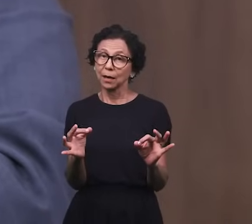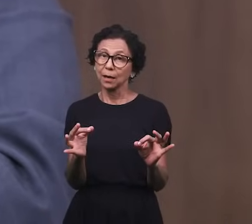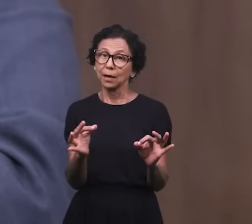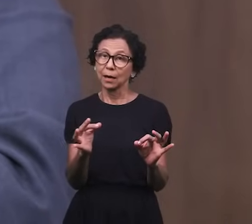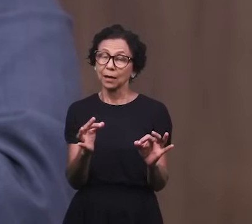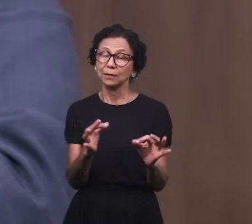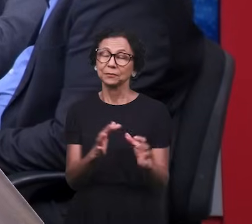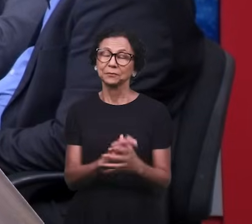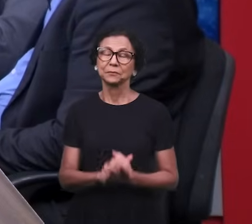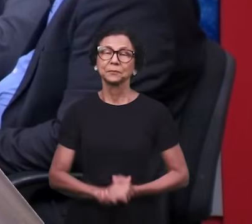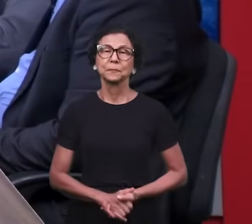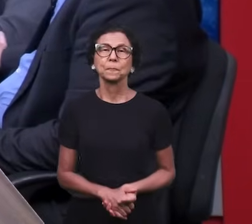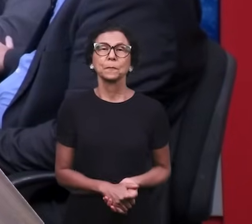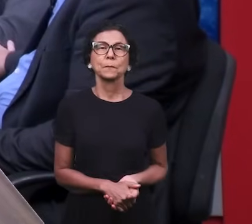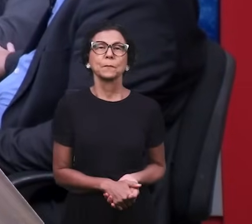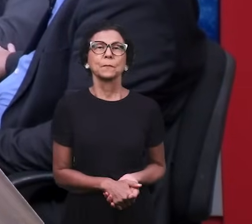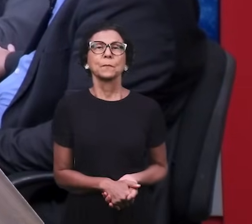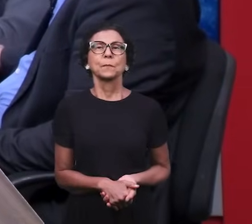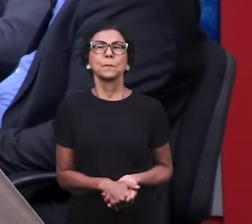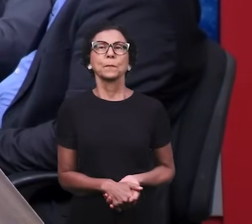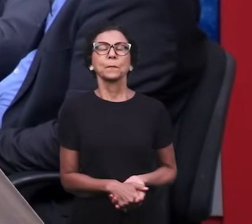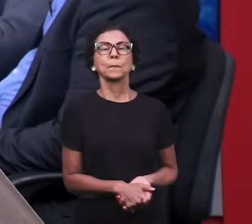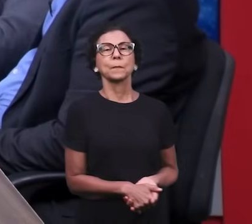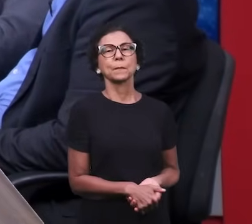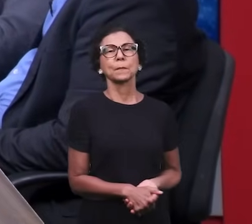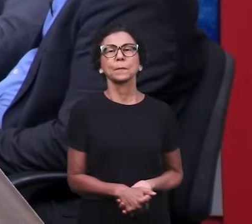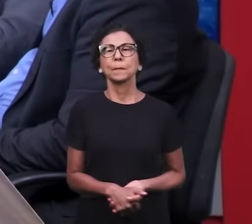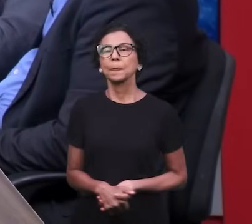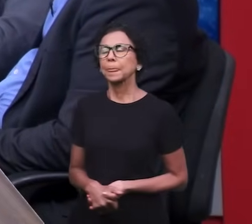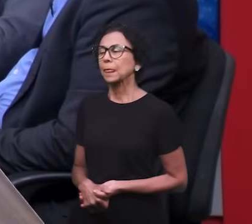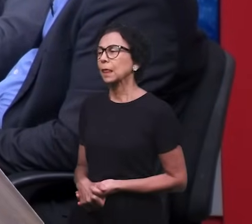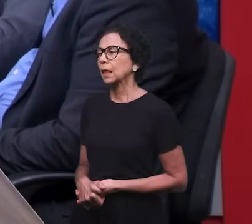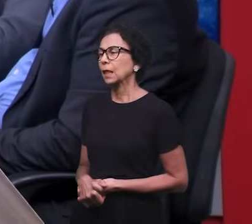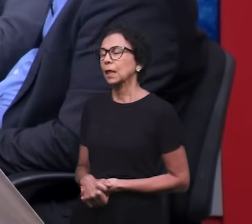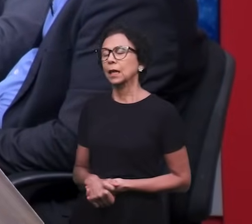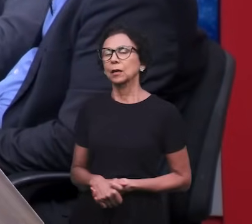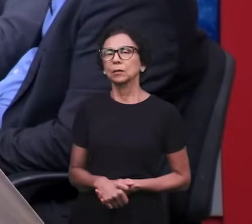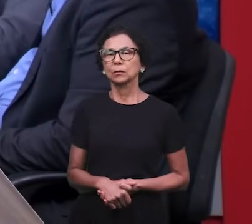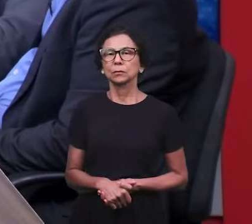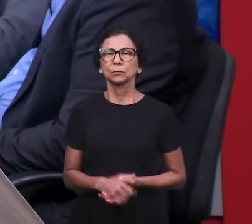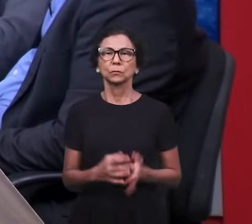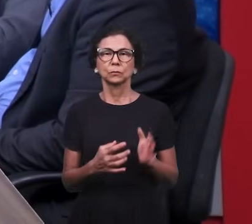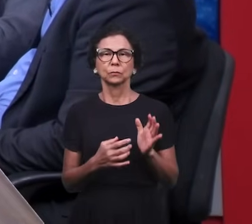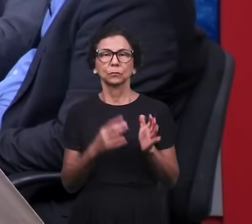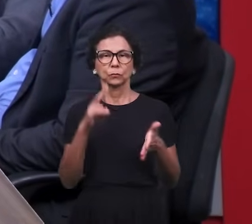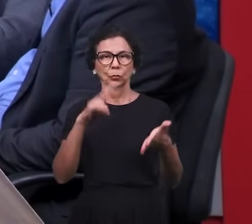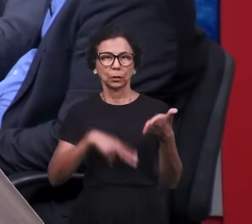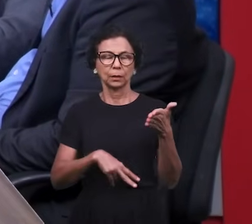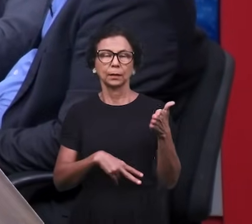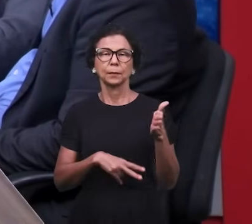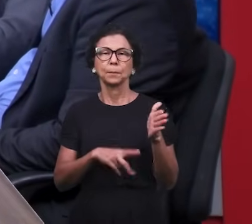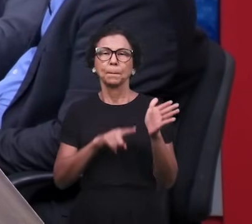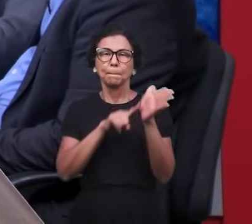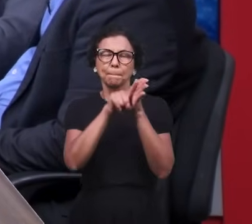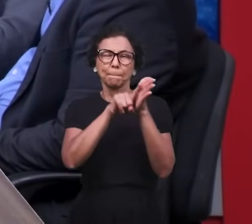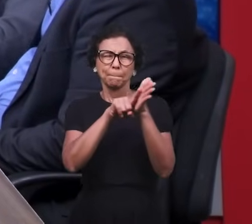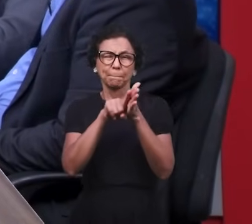a ela, né? Eu até trouxe aqui, Tiago, uma pesquisa, eu vou ler aqui para os